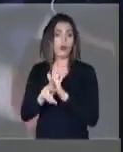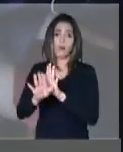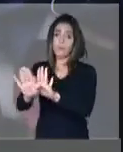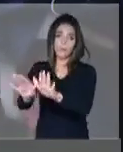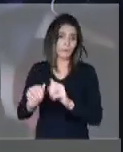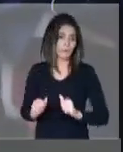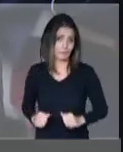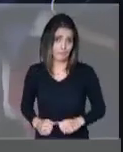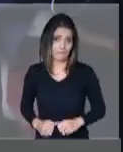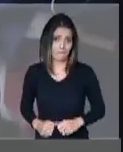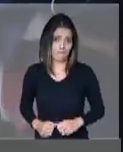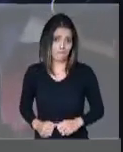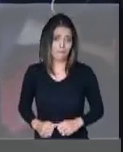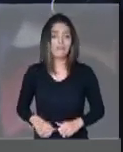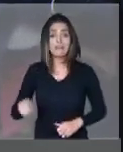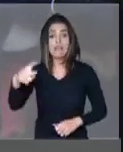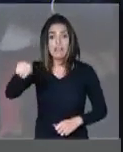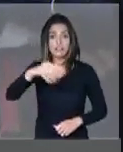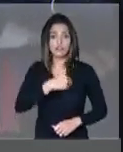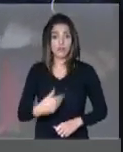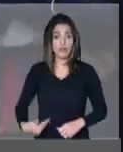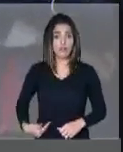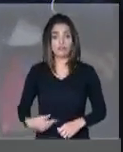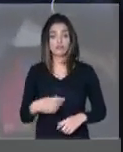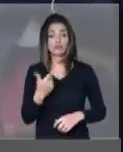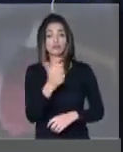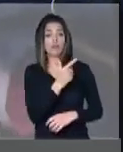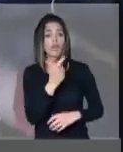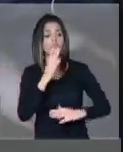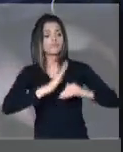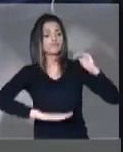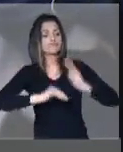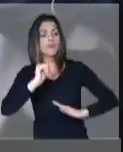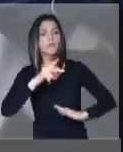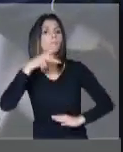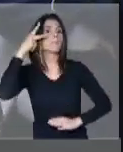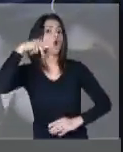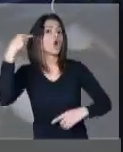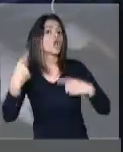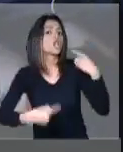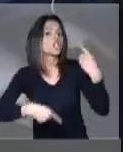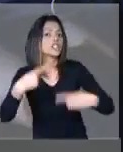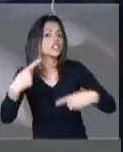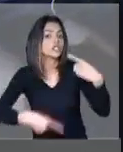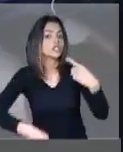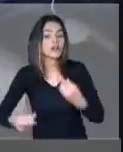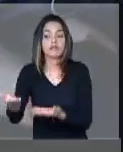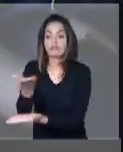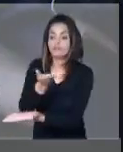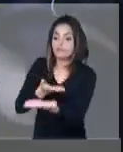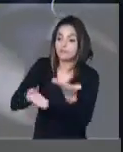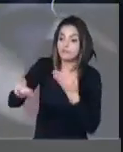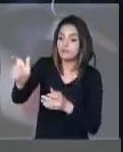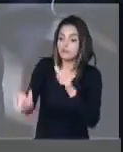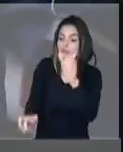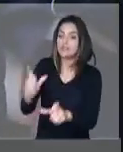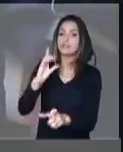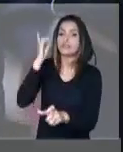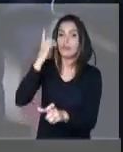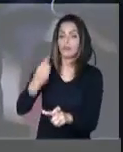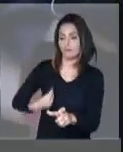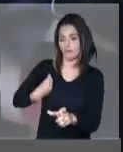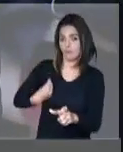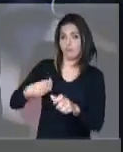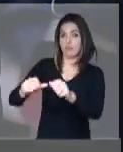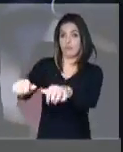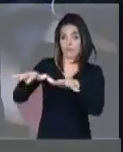governo. Um governo que não tem capacidade política de fazer com que os seus parlamentares permaneçam